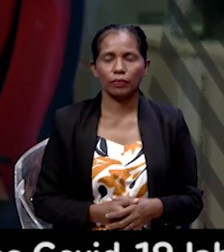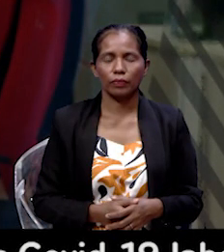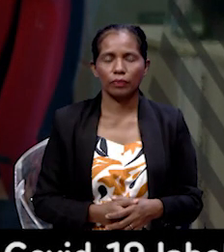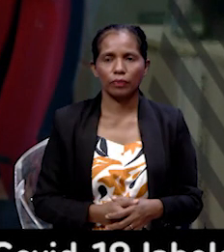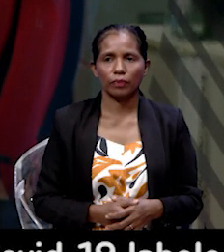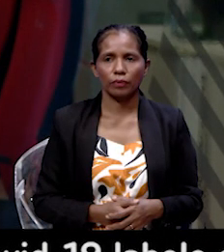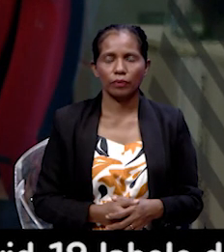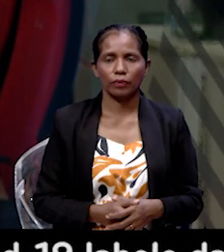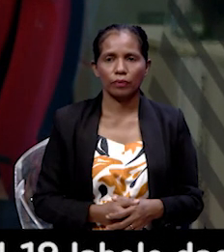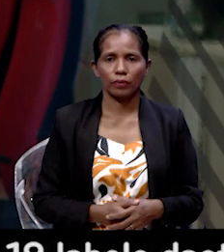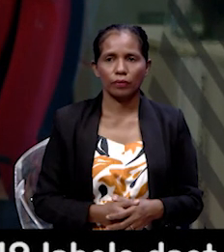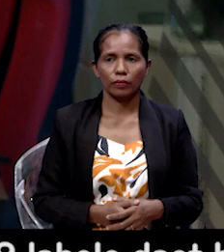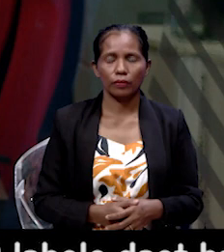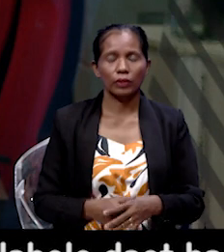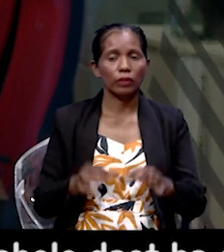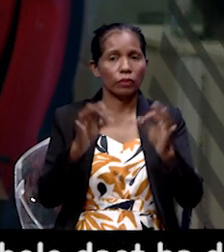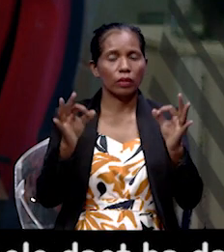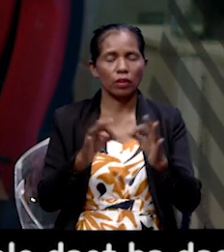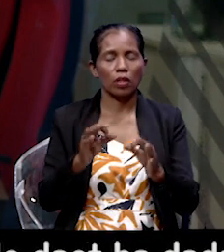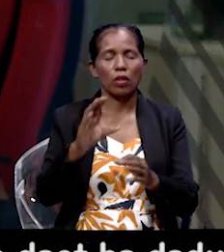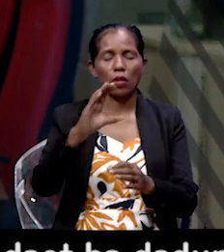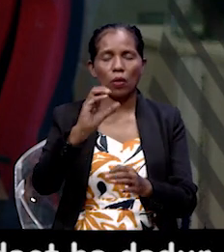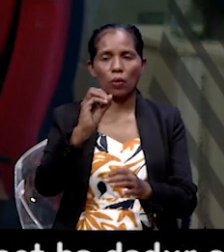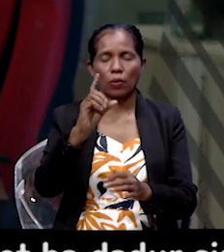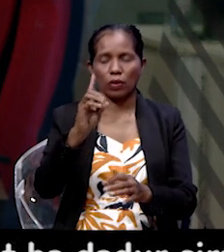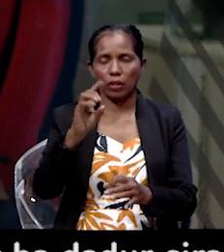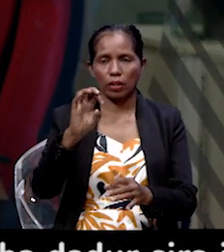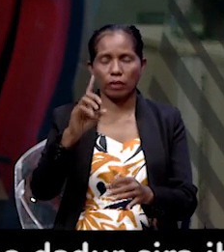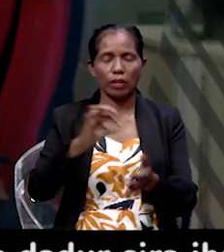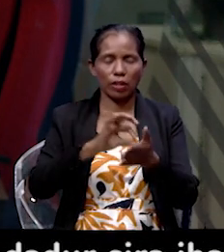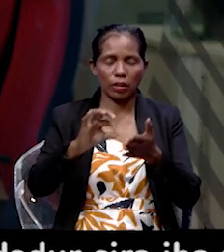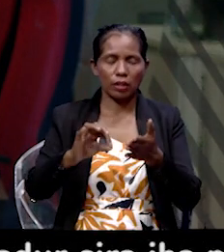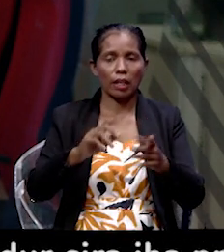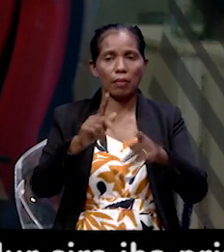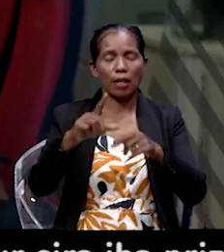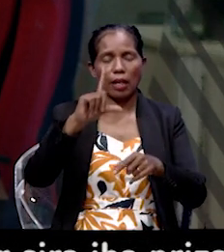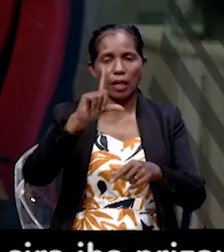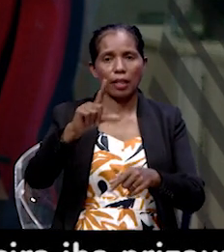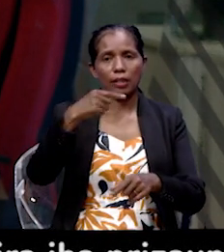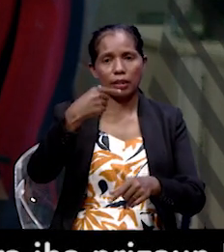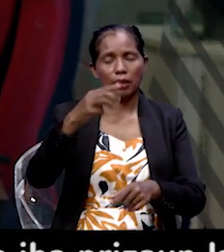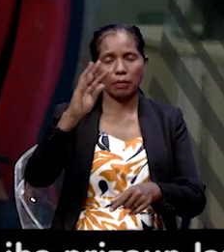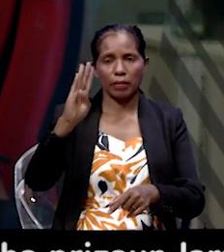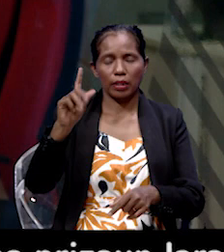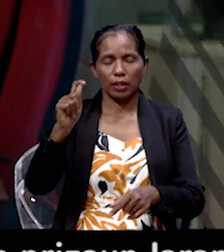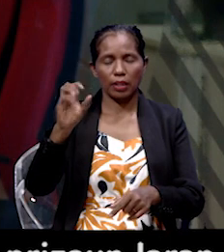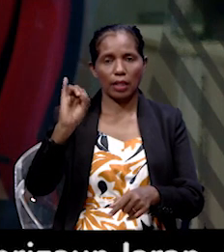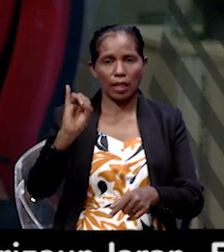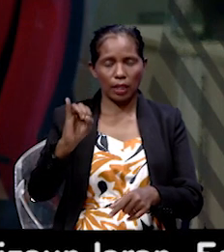Fundação Codiva resiste à comunidade LGBT na berreta discriminação com sua família na